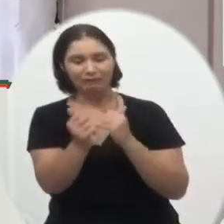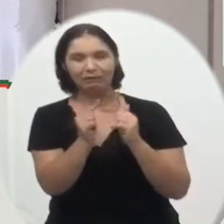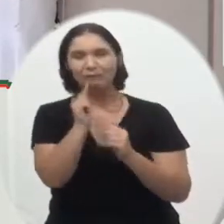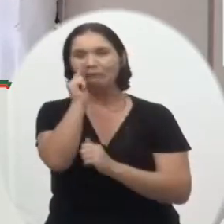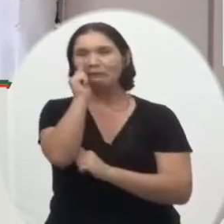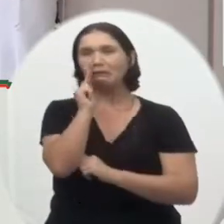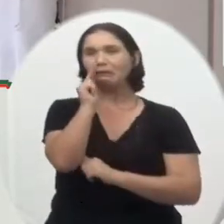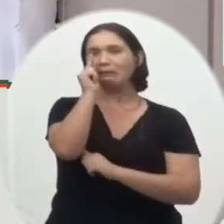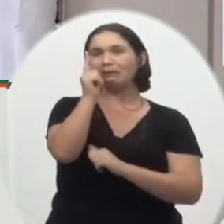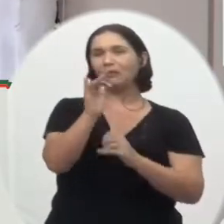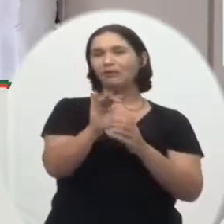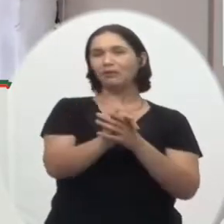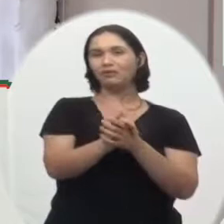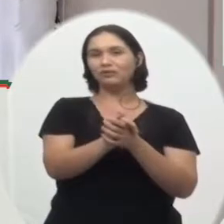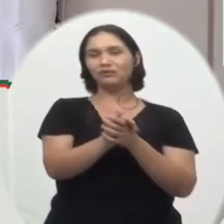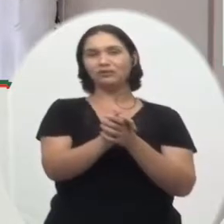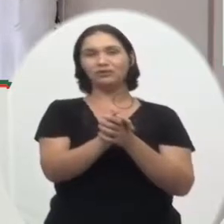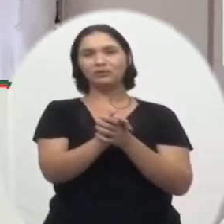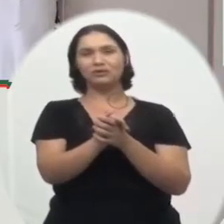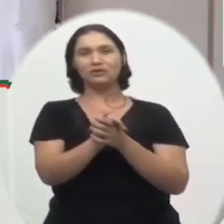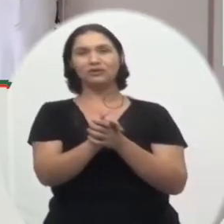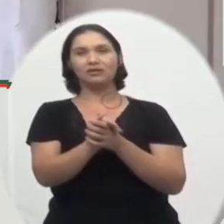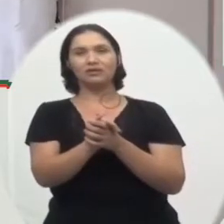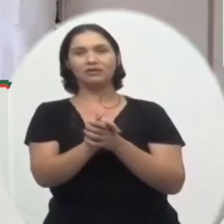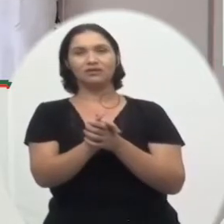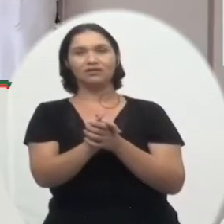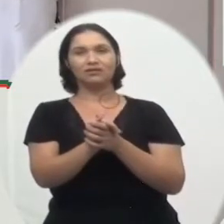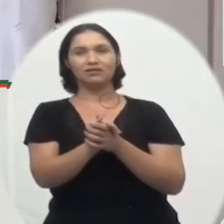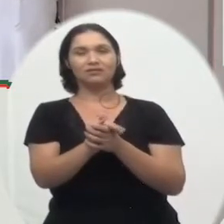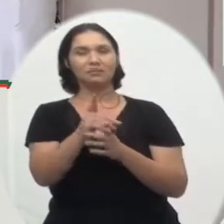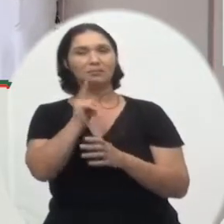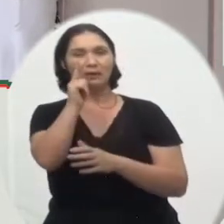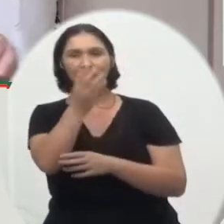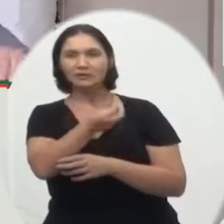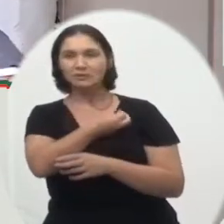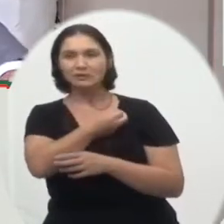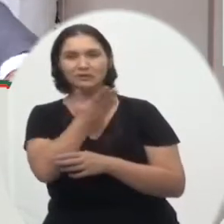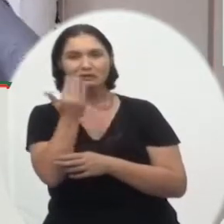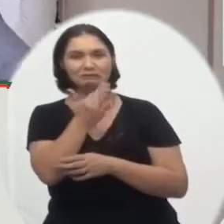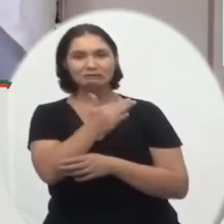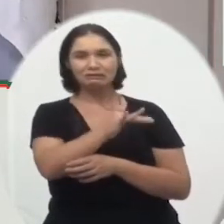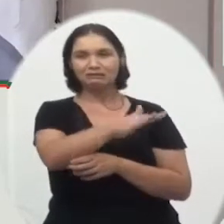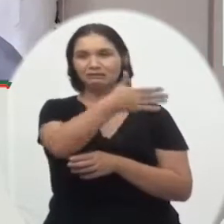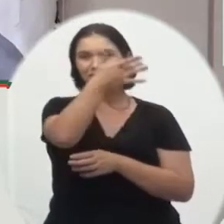locais, correndo risco de vida. Olha, seu presidente,